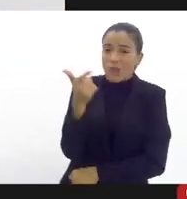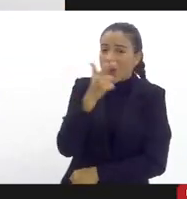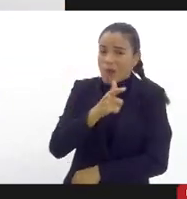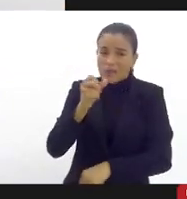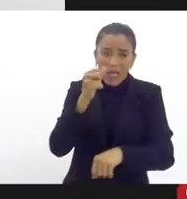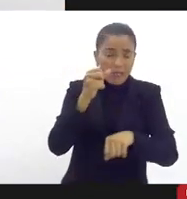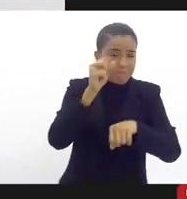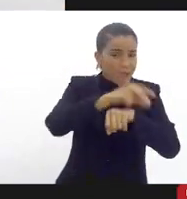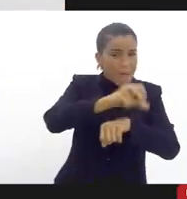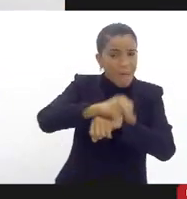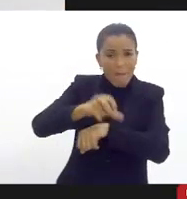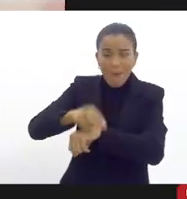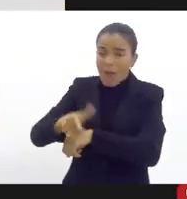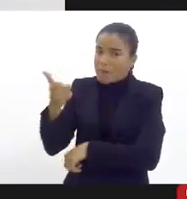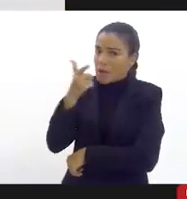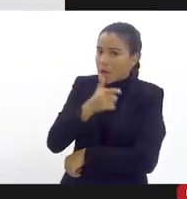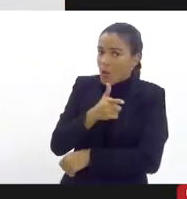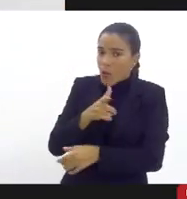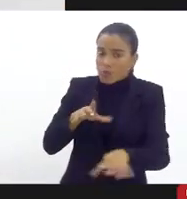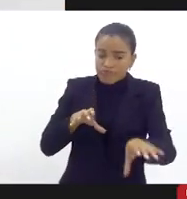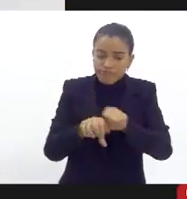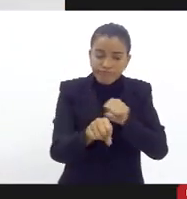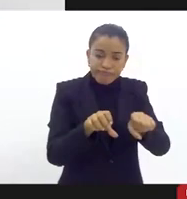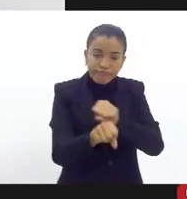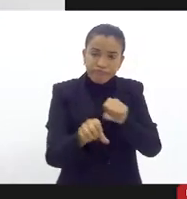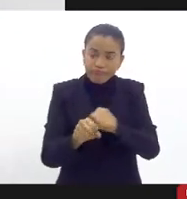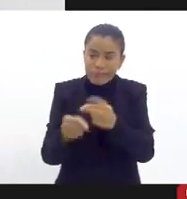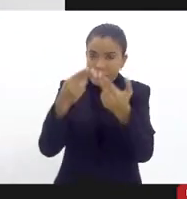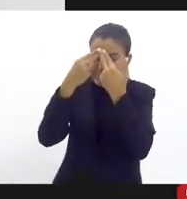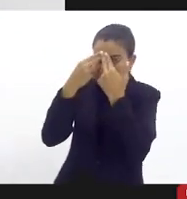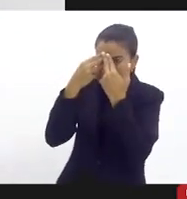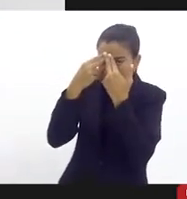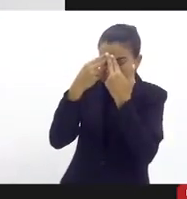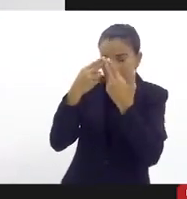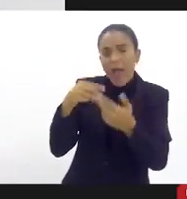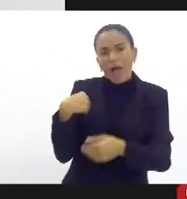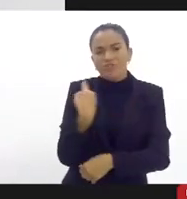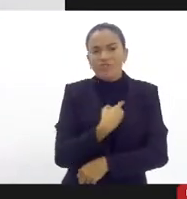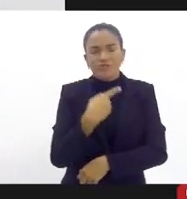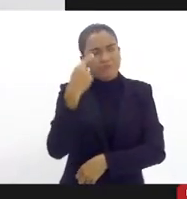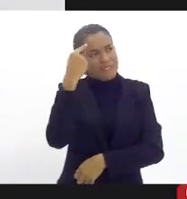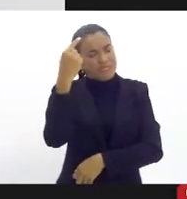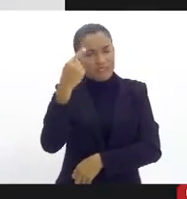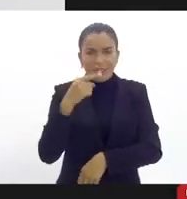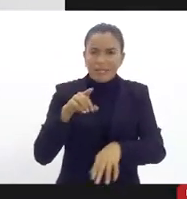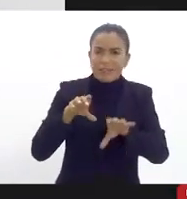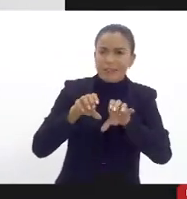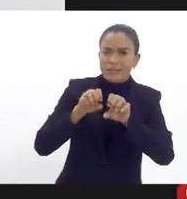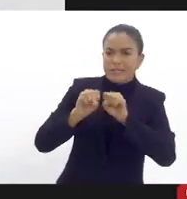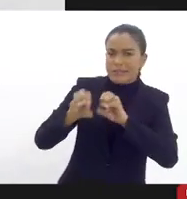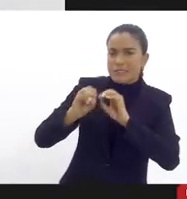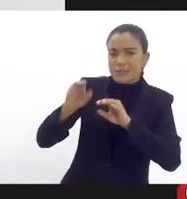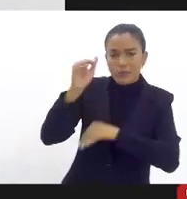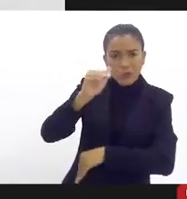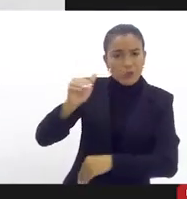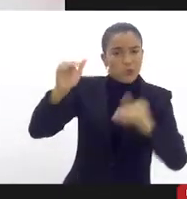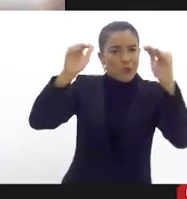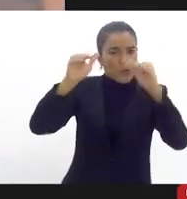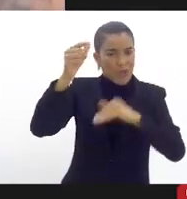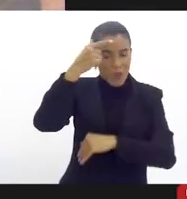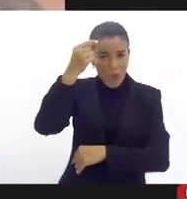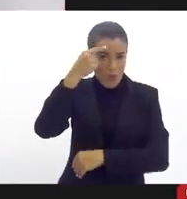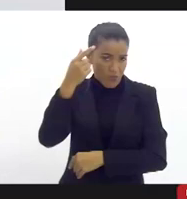mas não conseguem sair inclusive frustrados a gente acha que isso ensino superior Privado não tá servindo ao Brasil